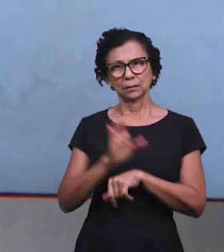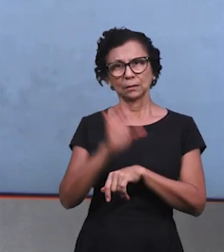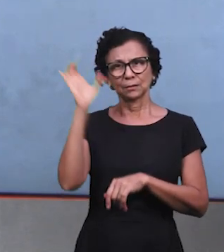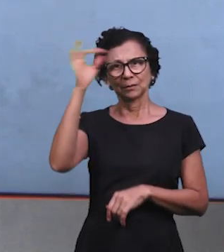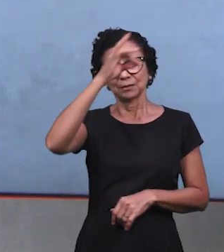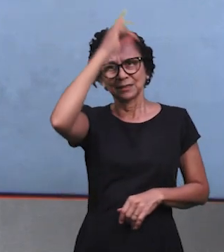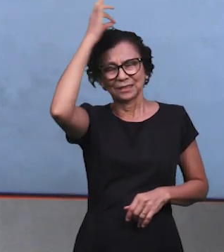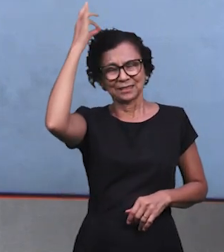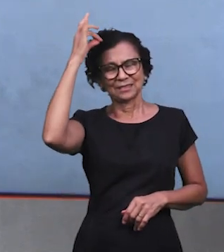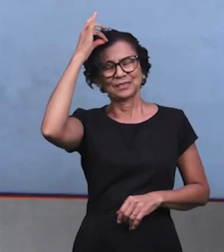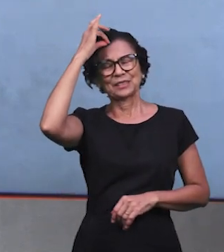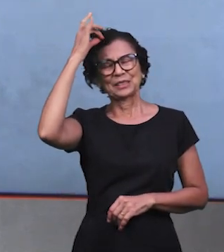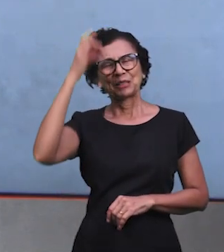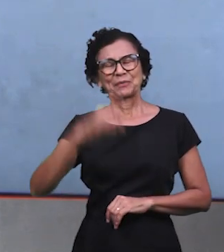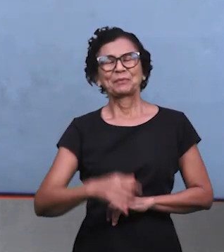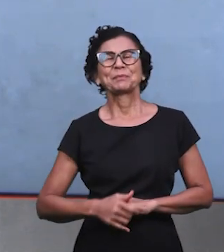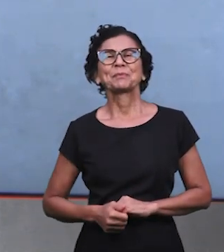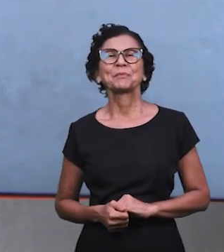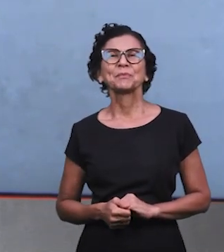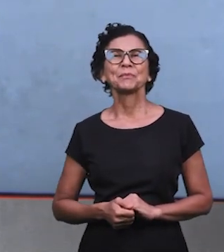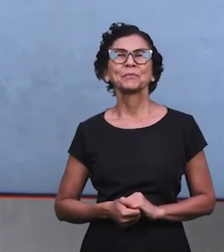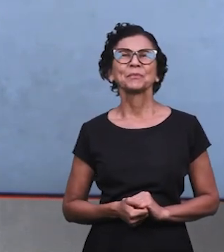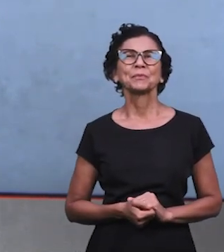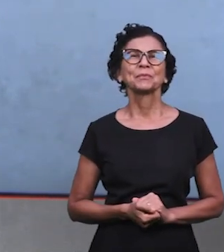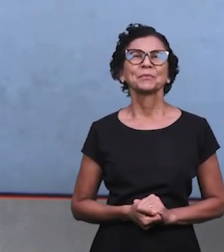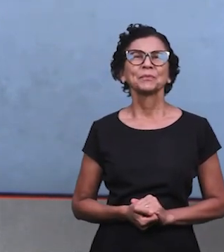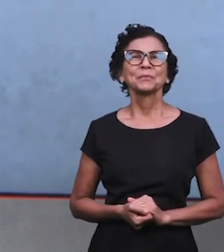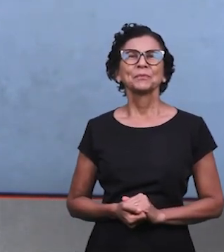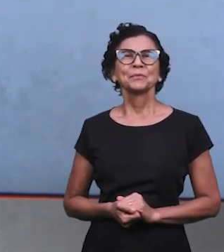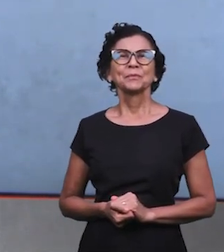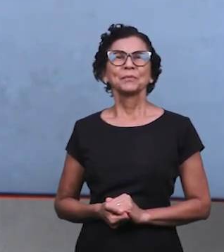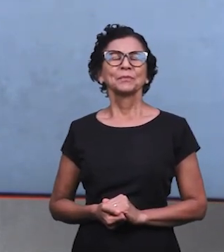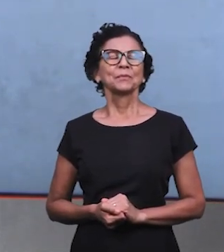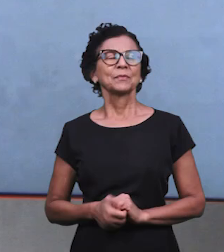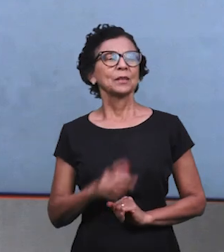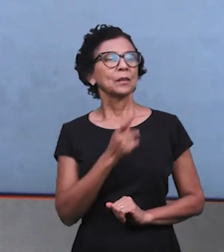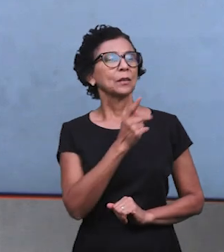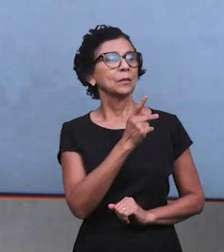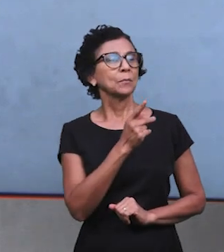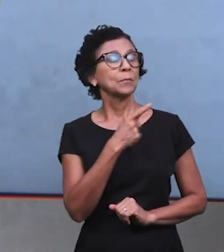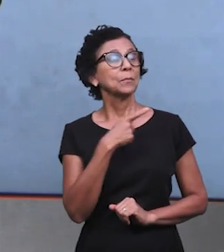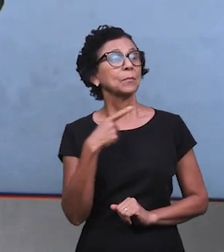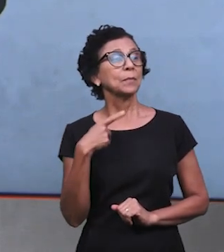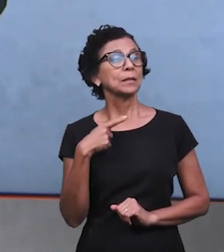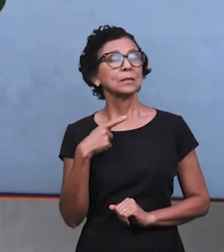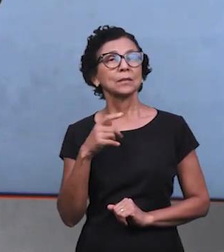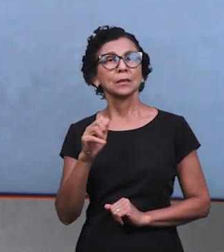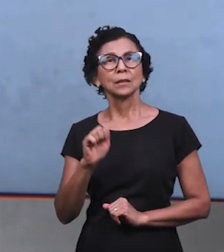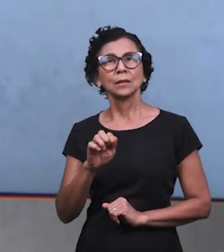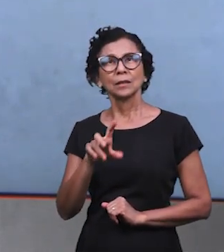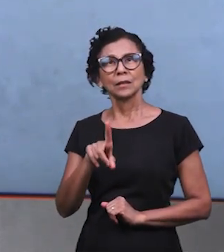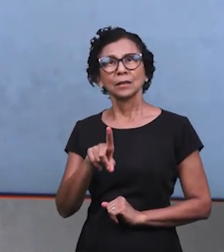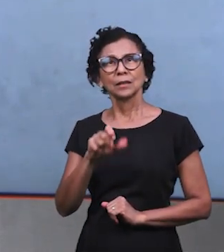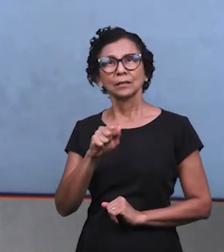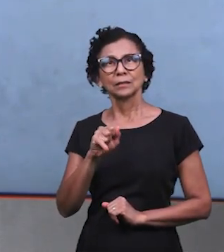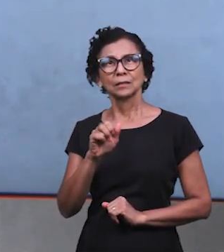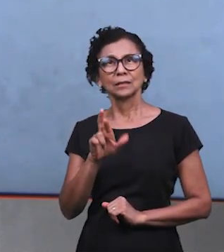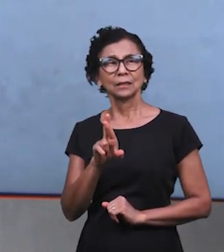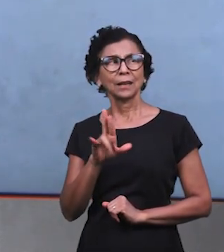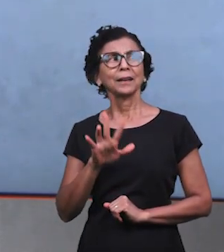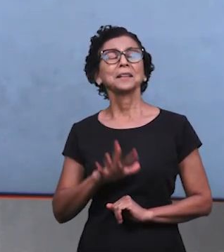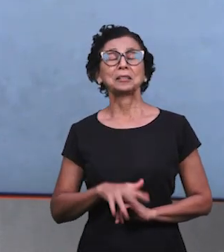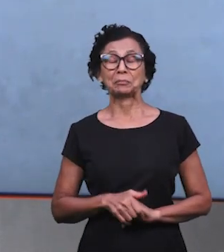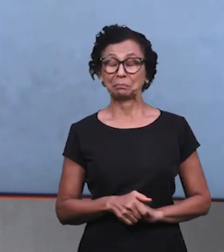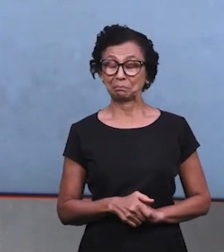Cariacica, na região metropolitana de Vitória, aqui no Espírito Santo. E seu pastor, Cecília, quem é? Se chama Dair Leite. Visita